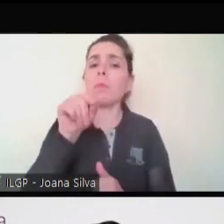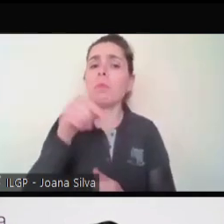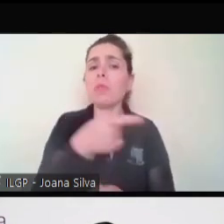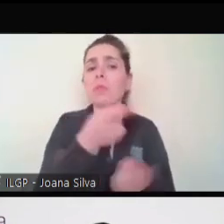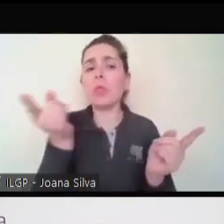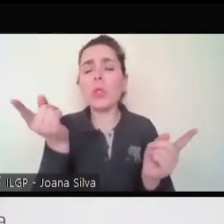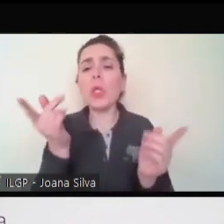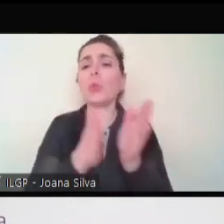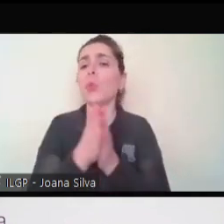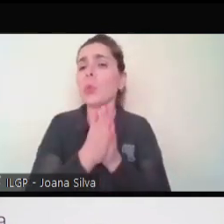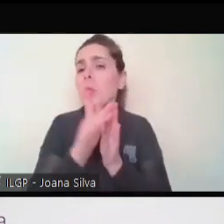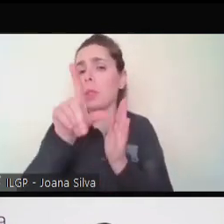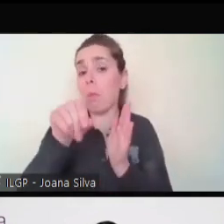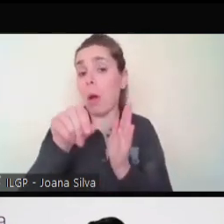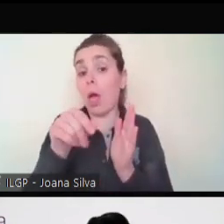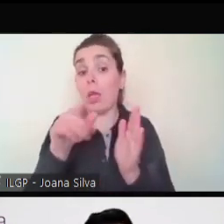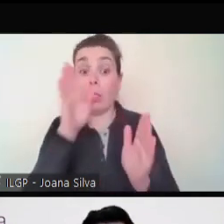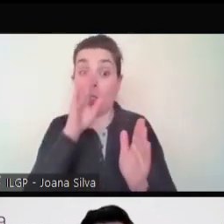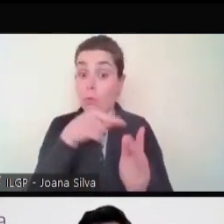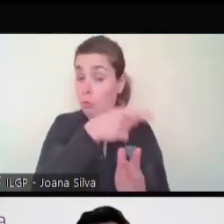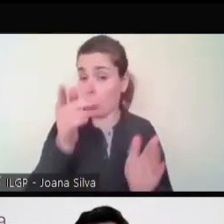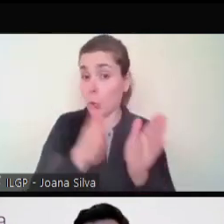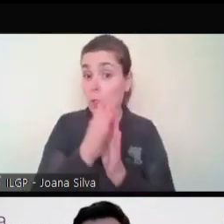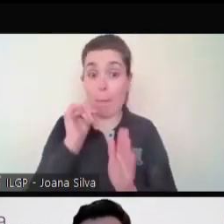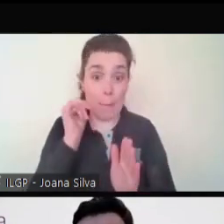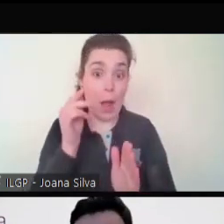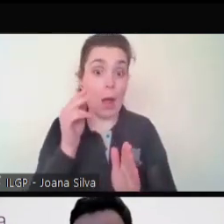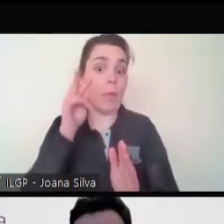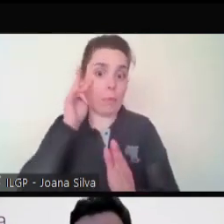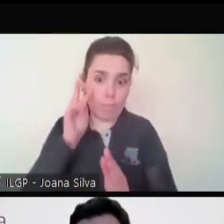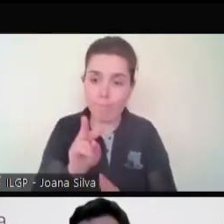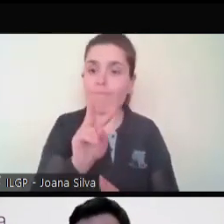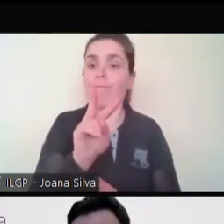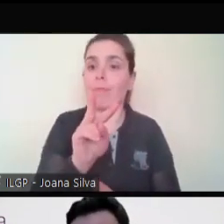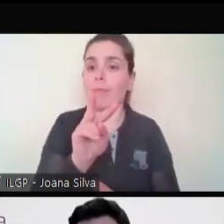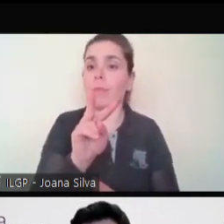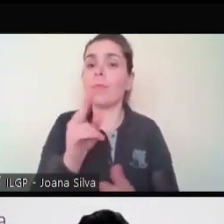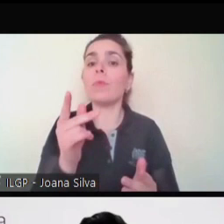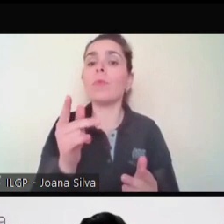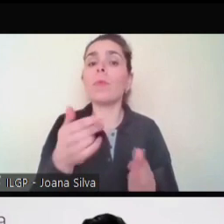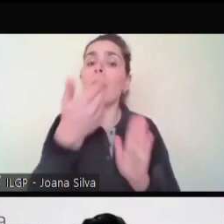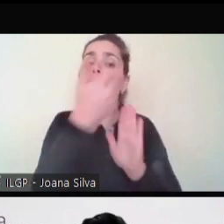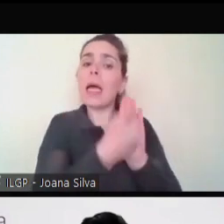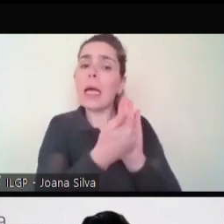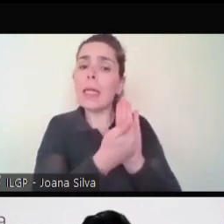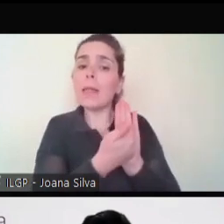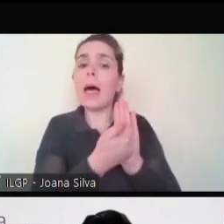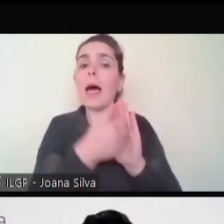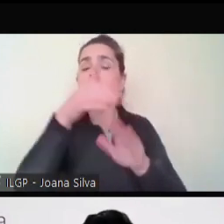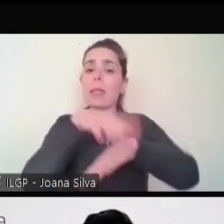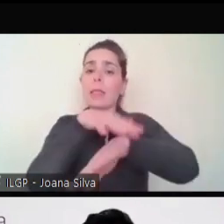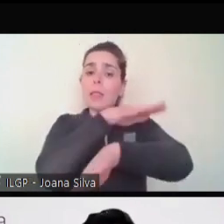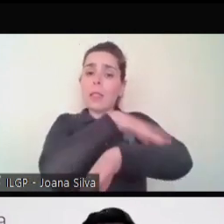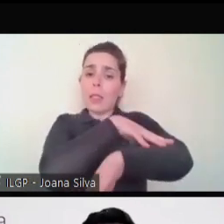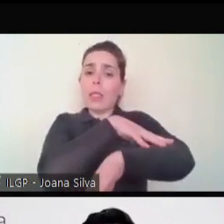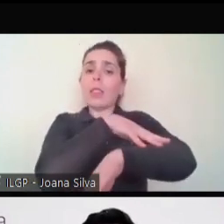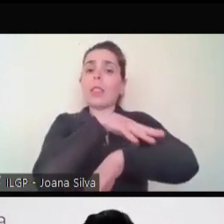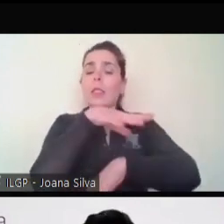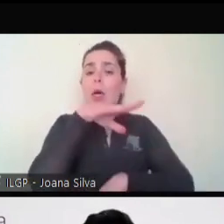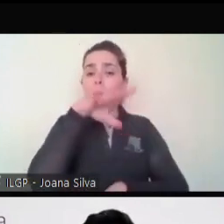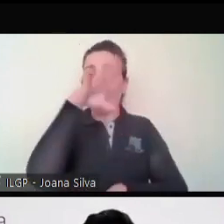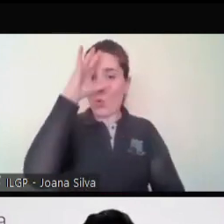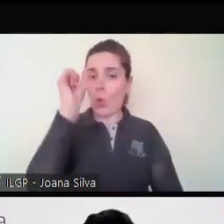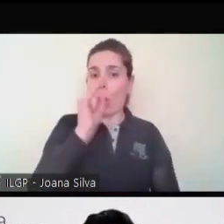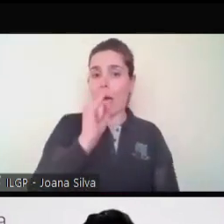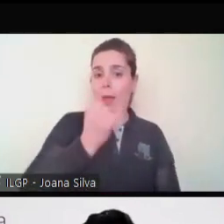utilizam, e se não desafios a consultarem, digamos, a carteira digital da administração pública, o ID.gov, onde podem